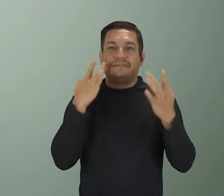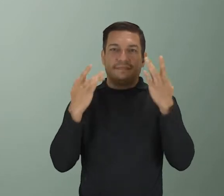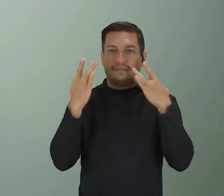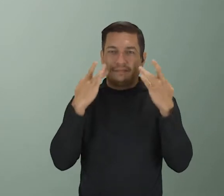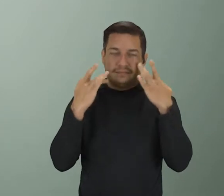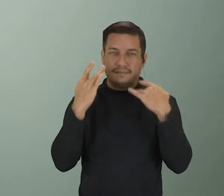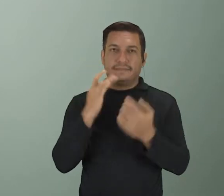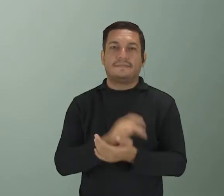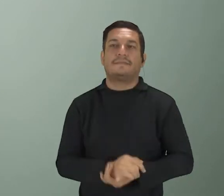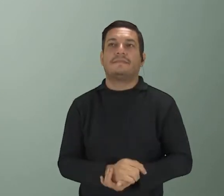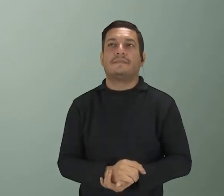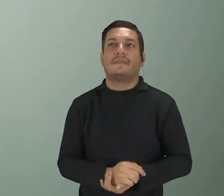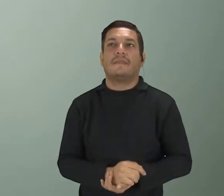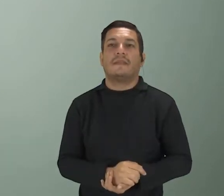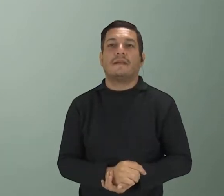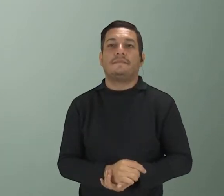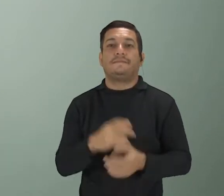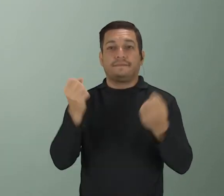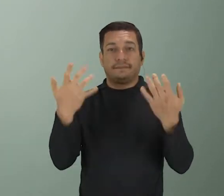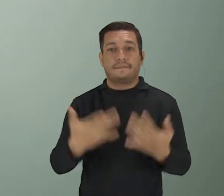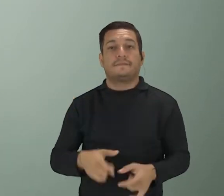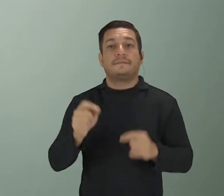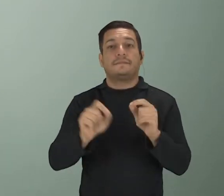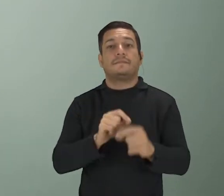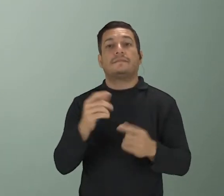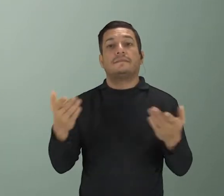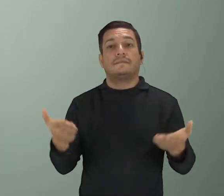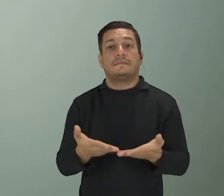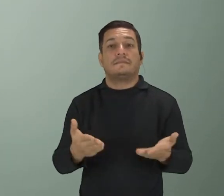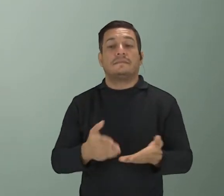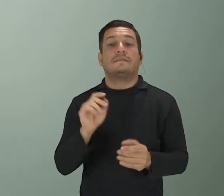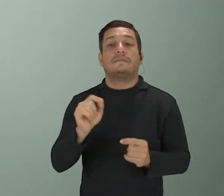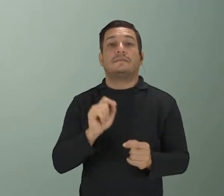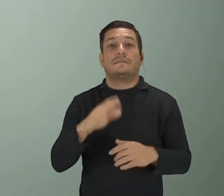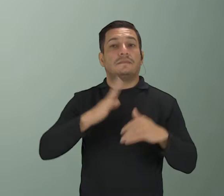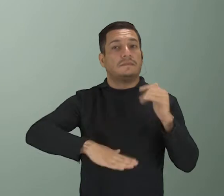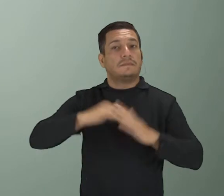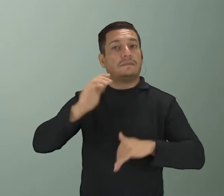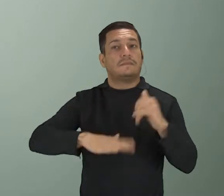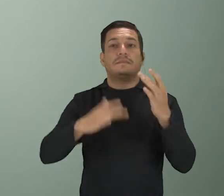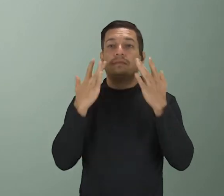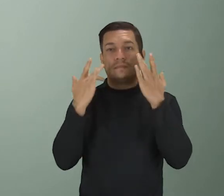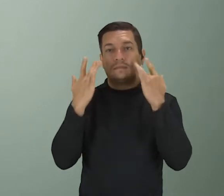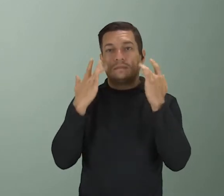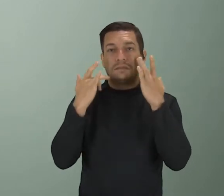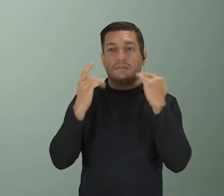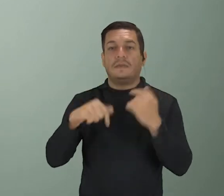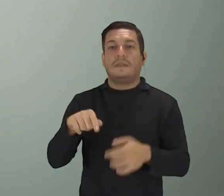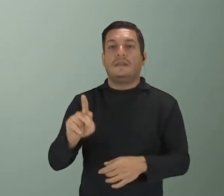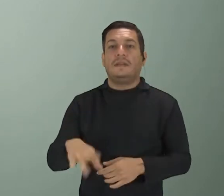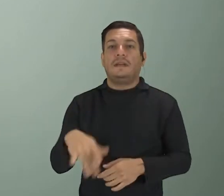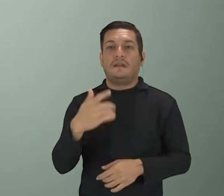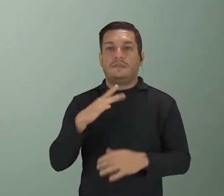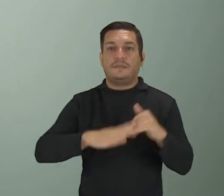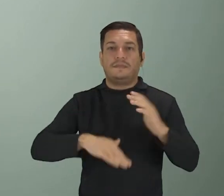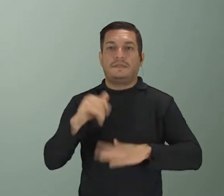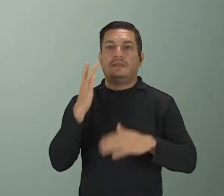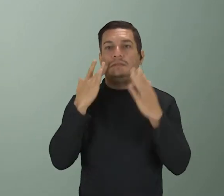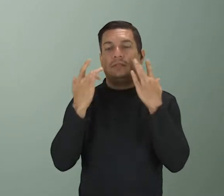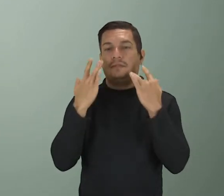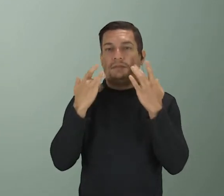teatro. Vamos falar um pouco agora sobre os profissionais do teatro. Quem são esses